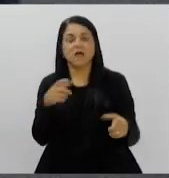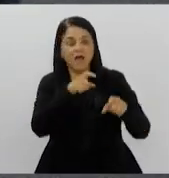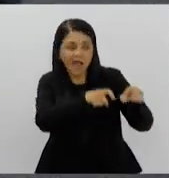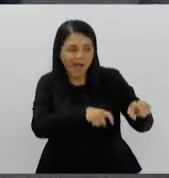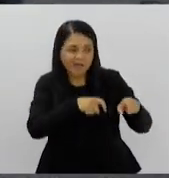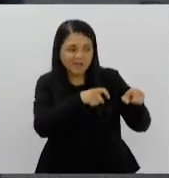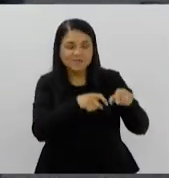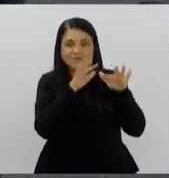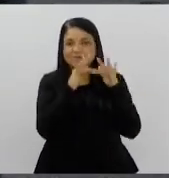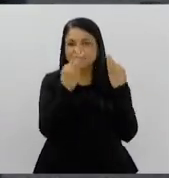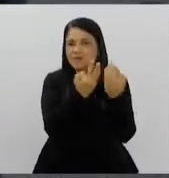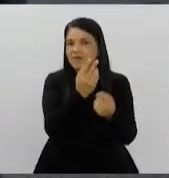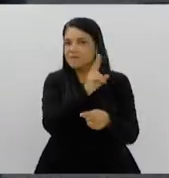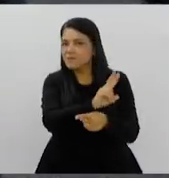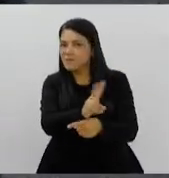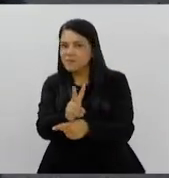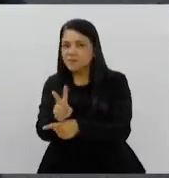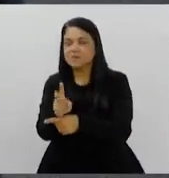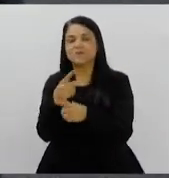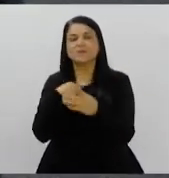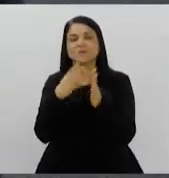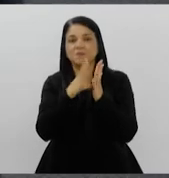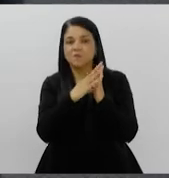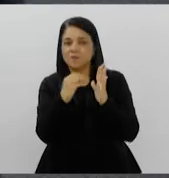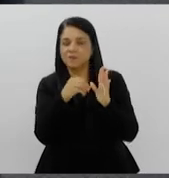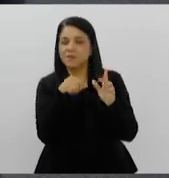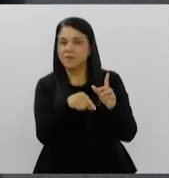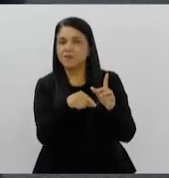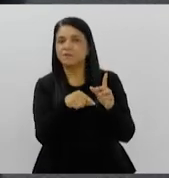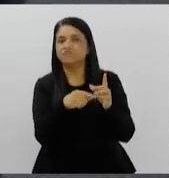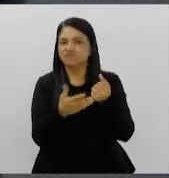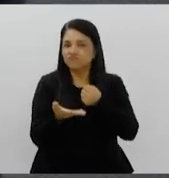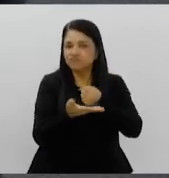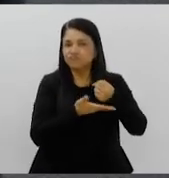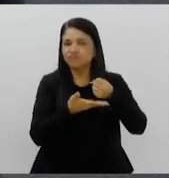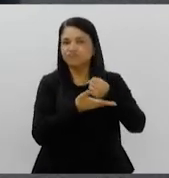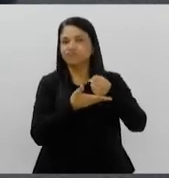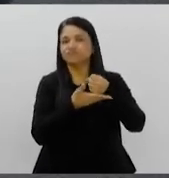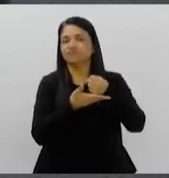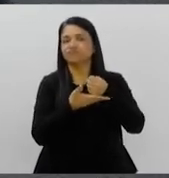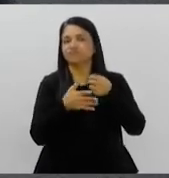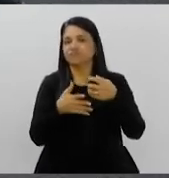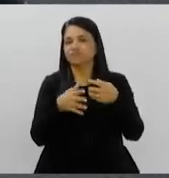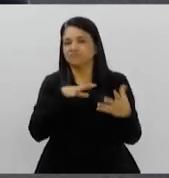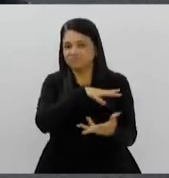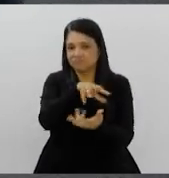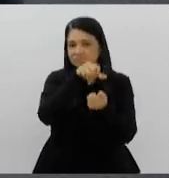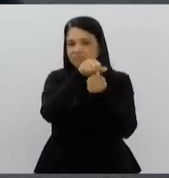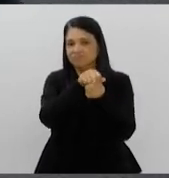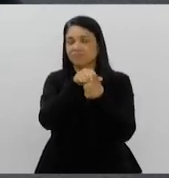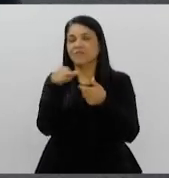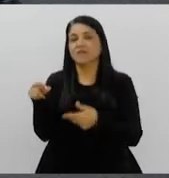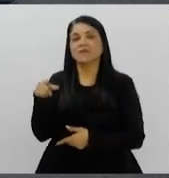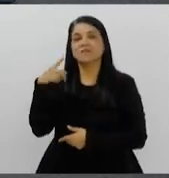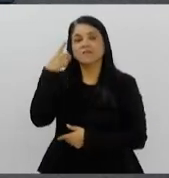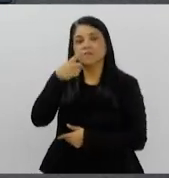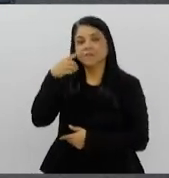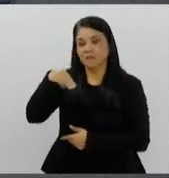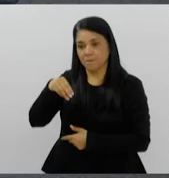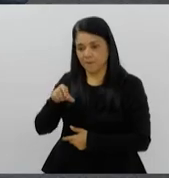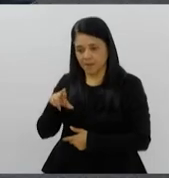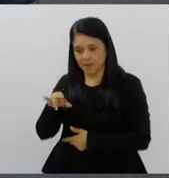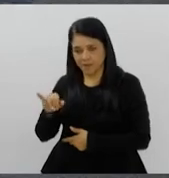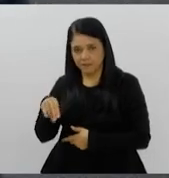familiar também, da produção de um modelo sustentável que tanto o nosso MST aqui, que nossa querida companheira Marina